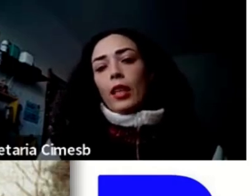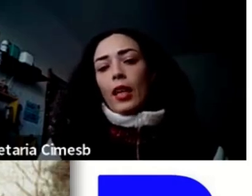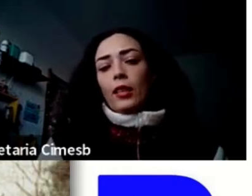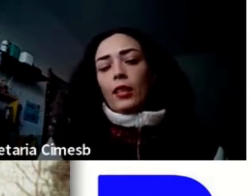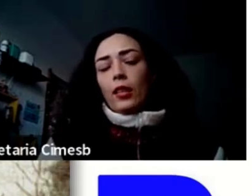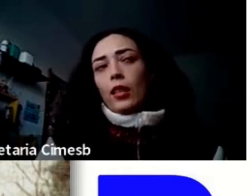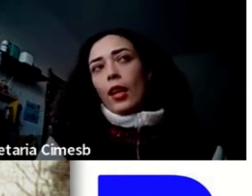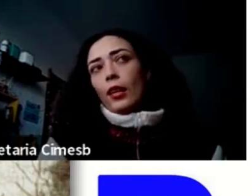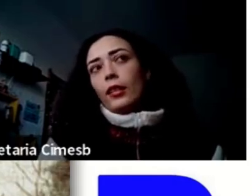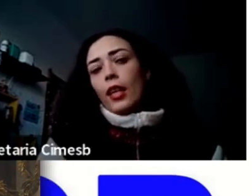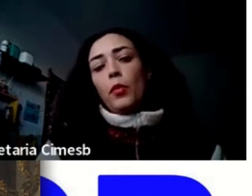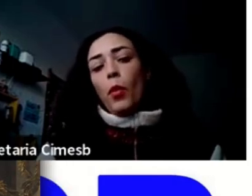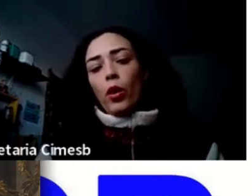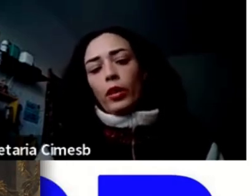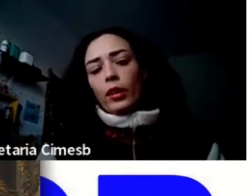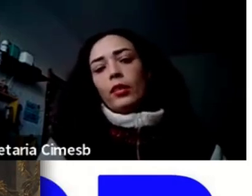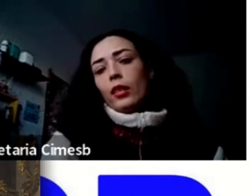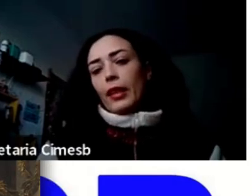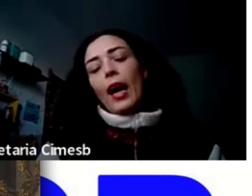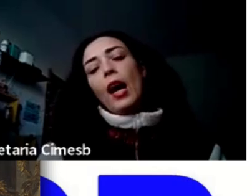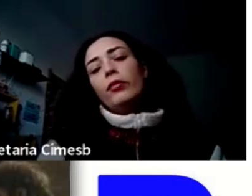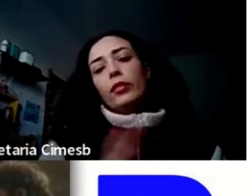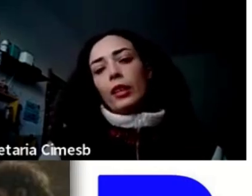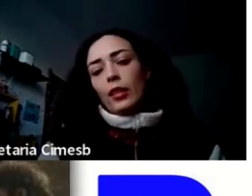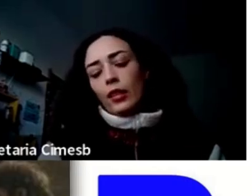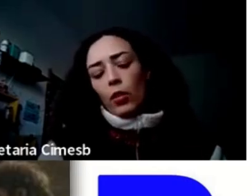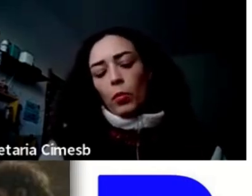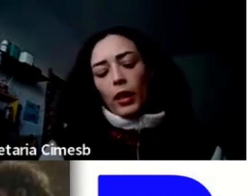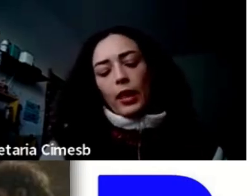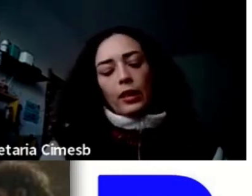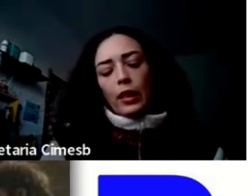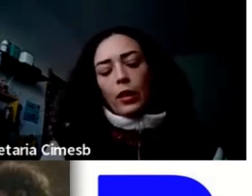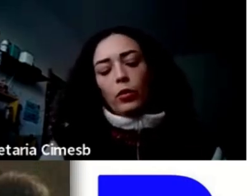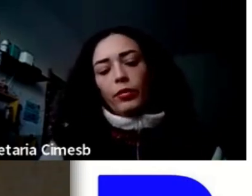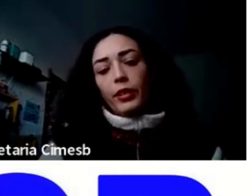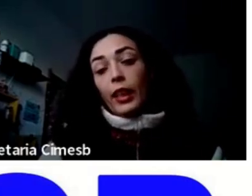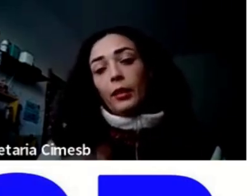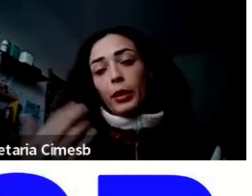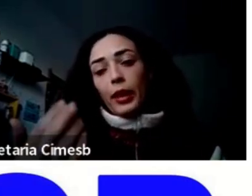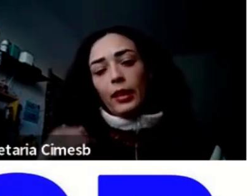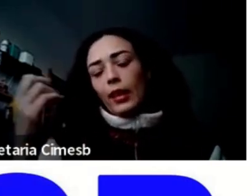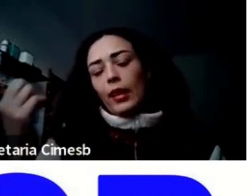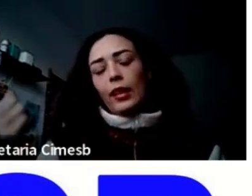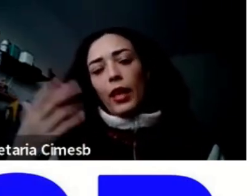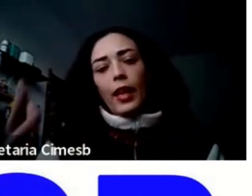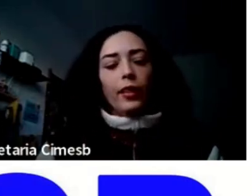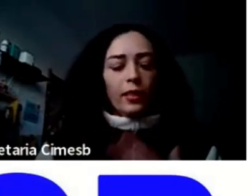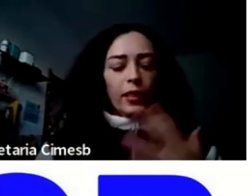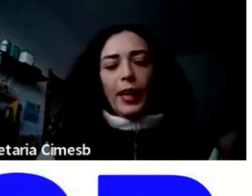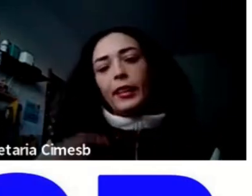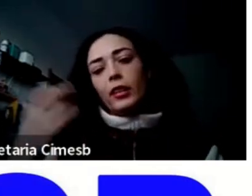com deficiências, elas eram mortas, matavam se nascia alguma criança ali com deficiência, porque eles